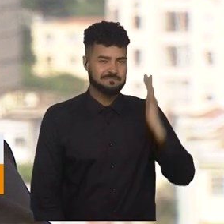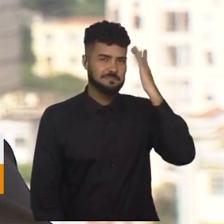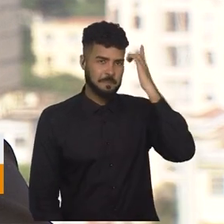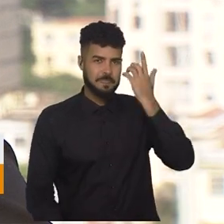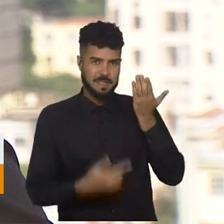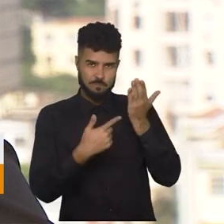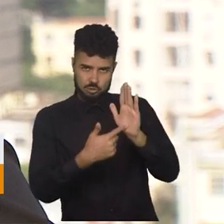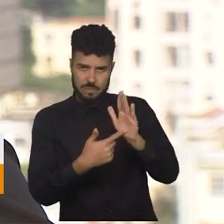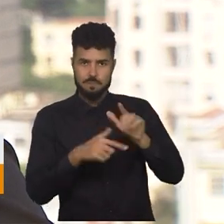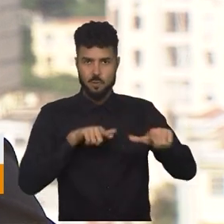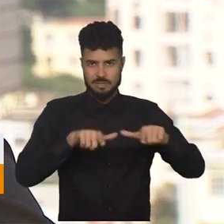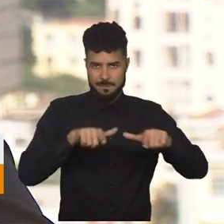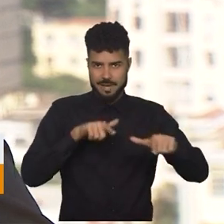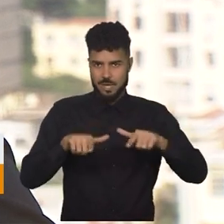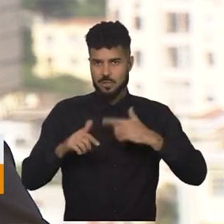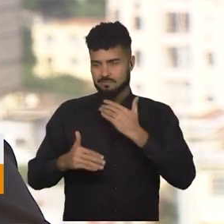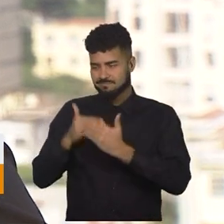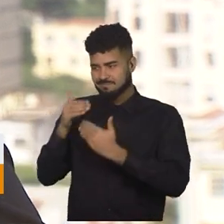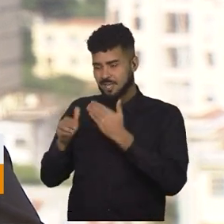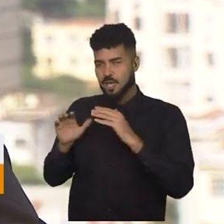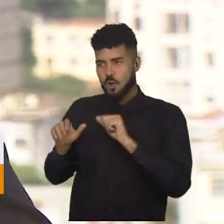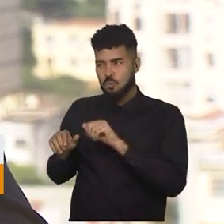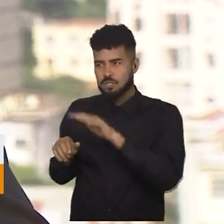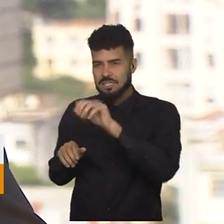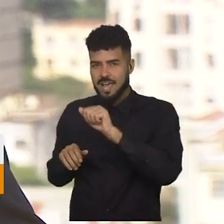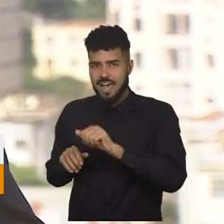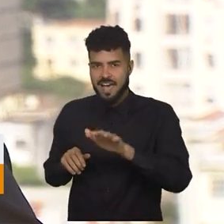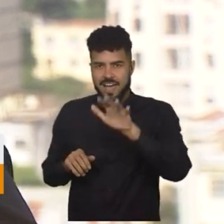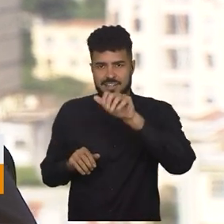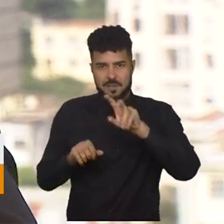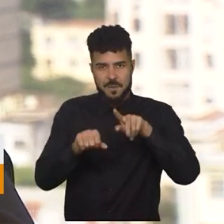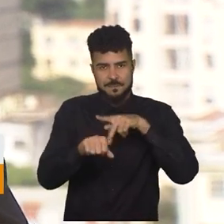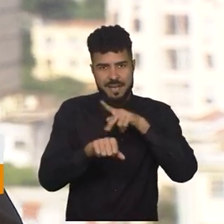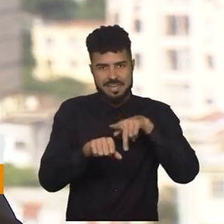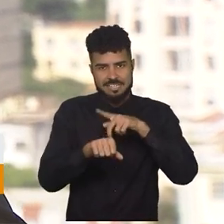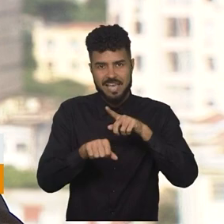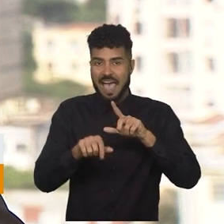Amanhã vamos mostrar o trabalho que é desenvolvido em comunidades de todo o